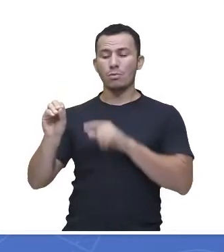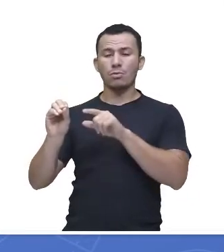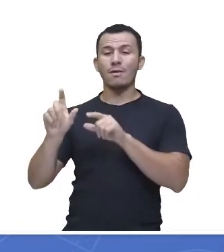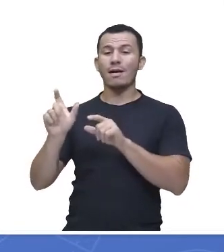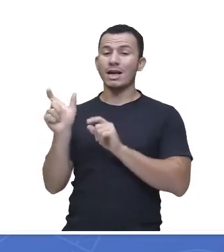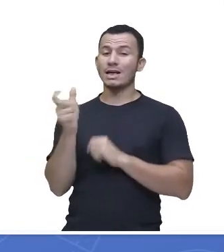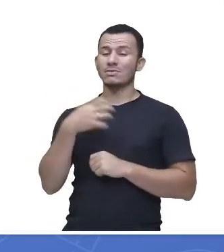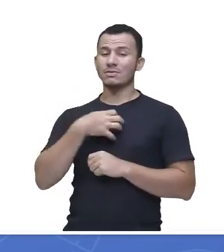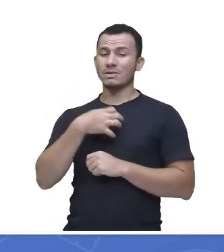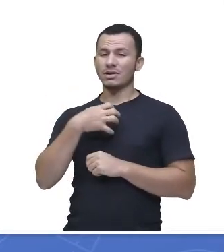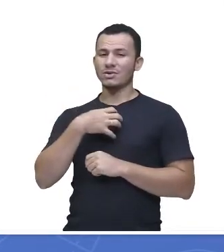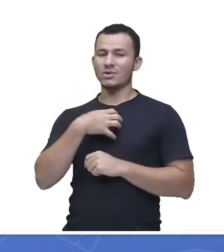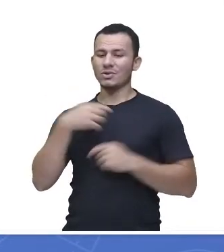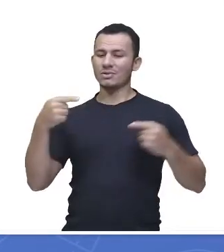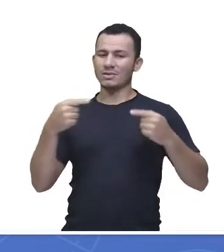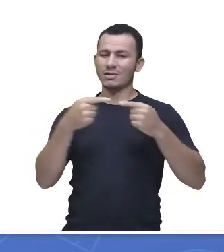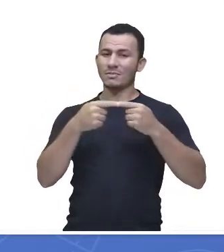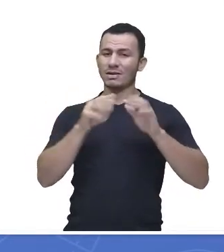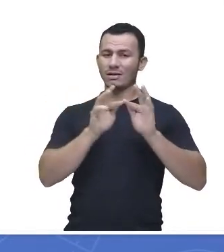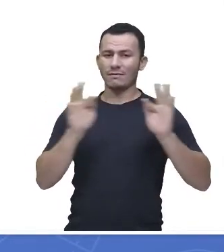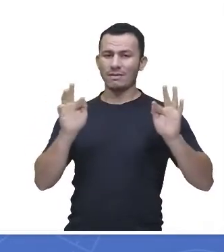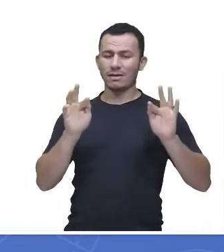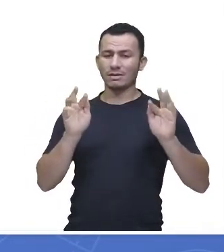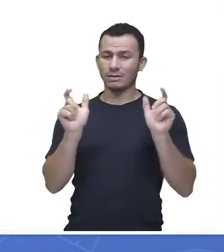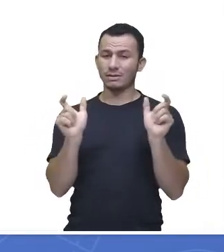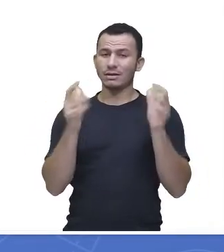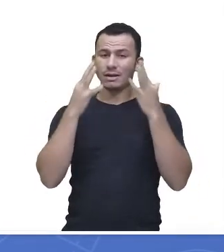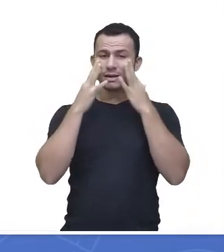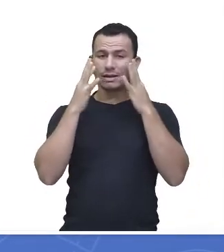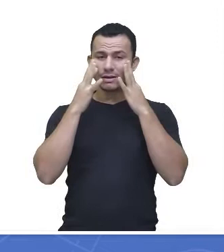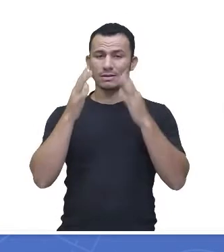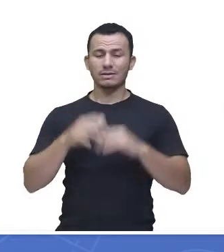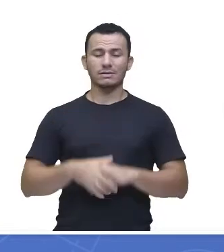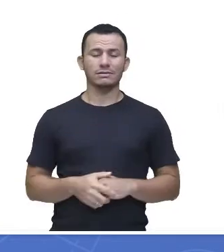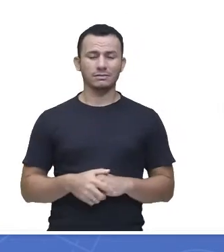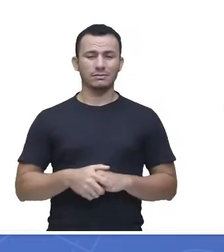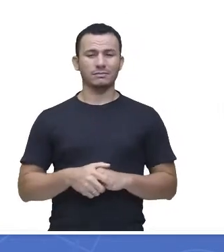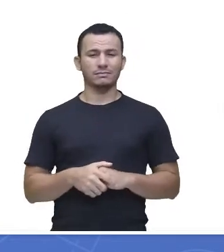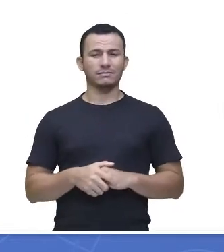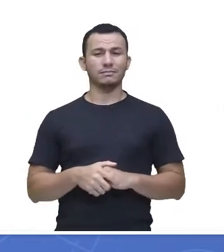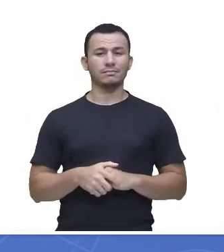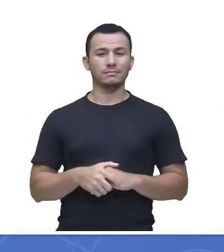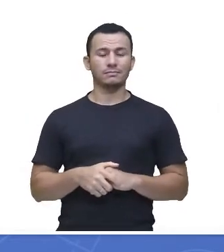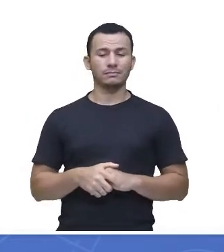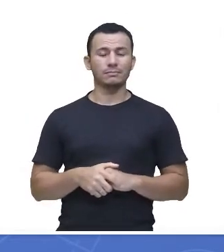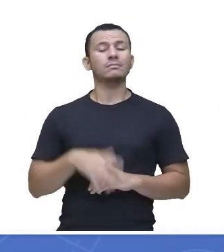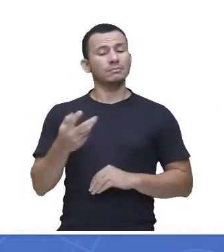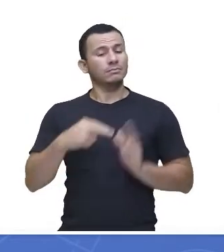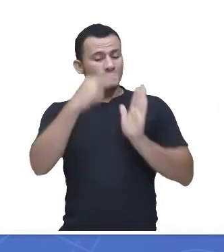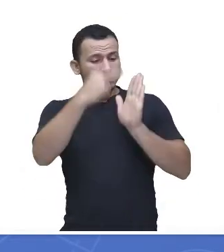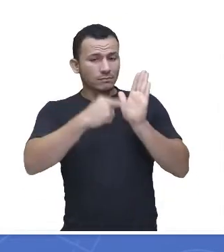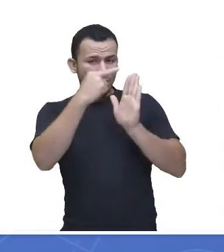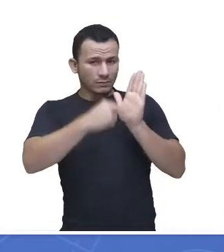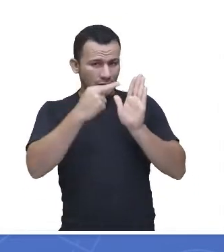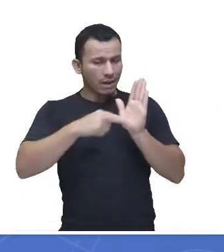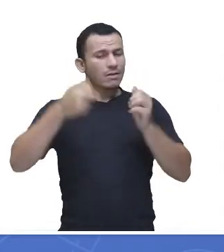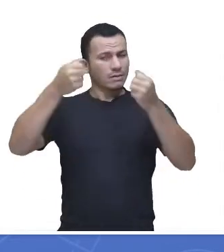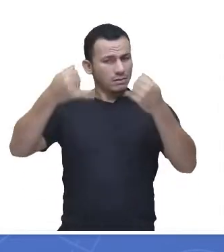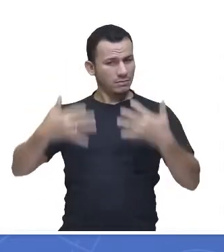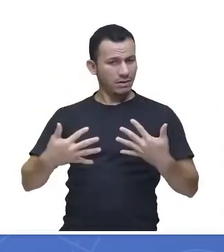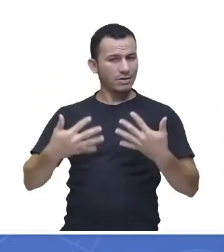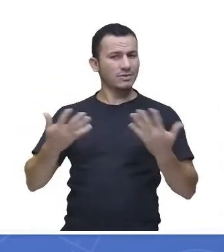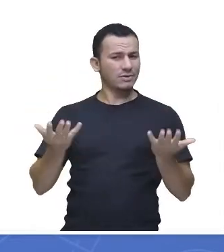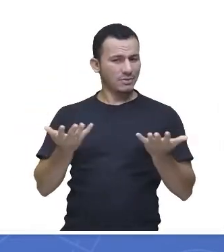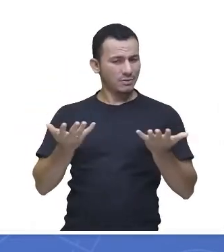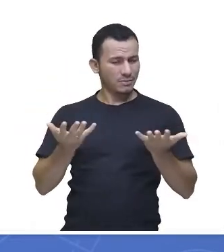que acompanha essa propaganda. Então atente para esses dois aspectos. Comando da questão, considerando este contexto, esta explicação que está sendo dada